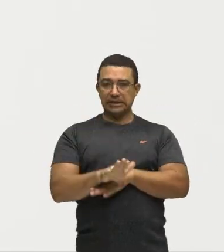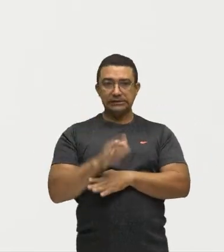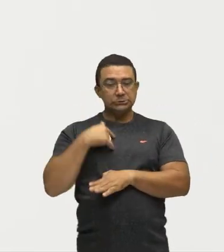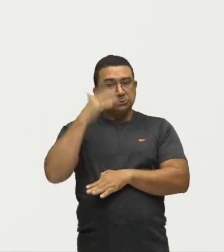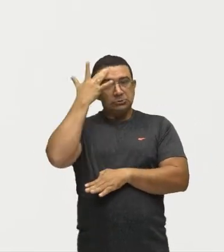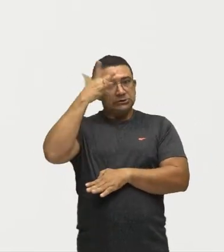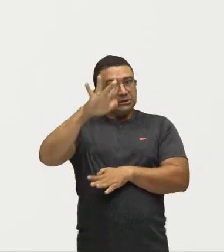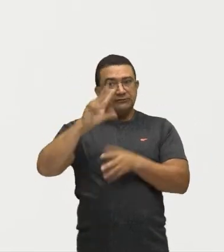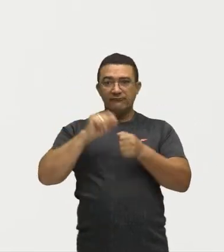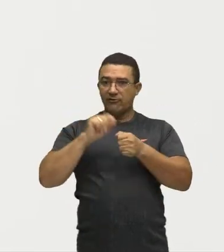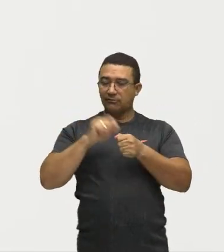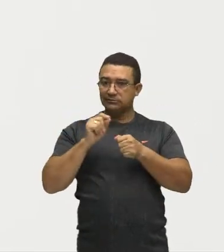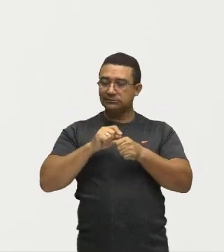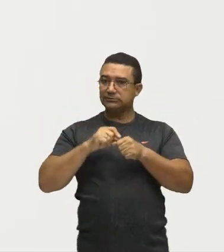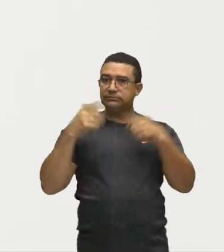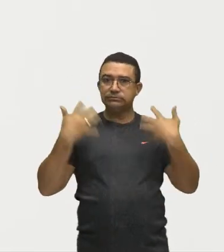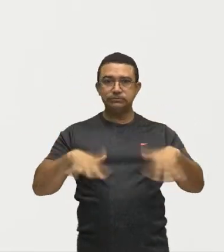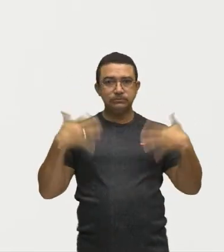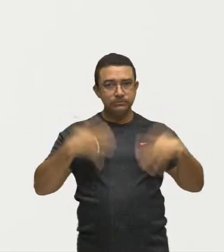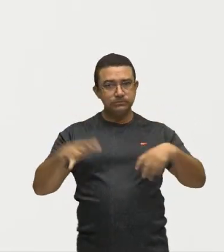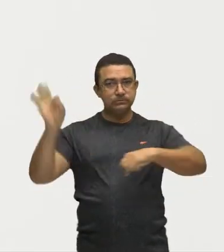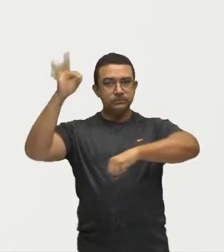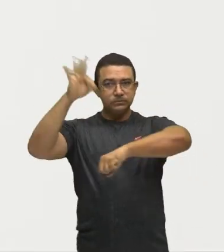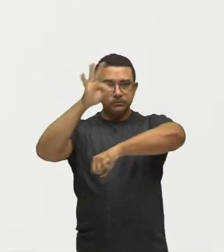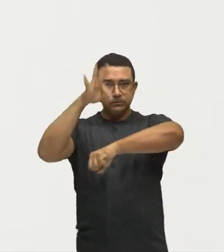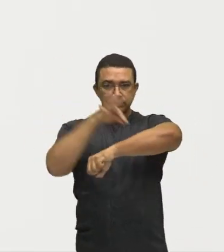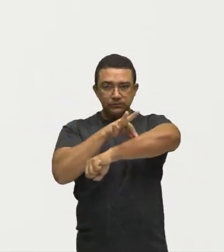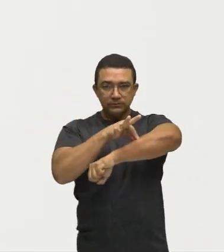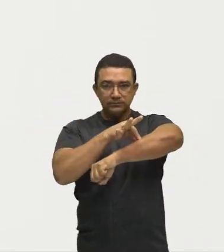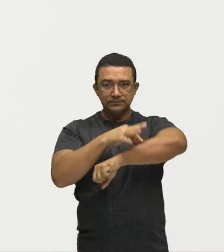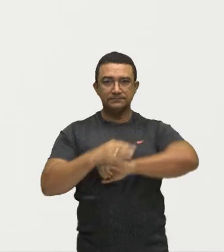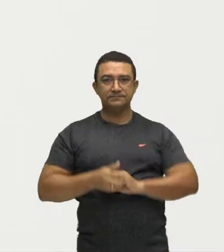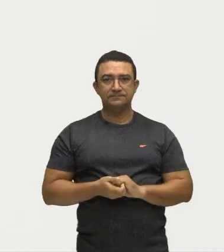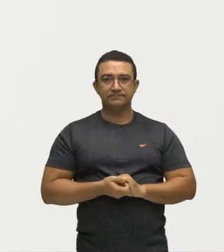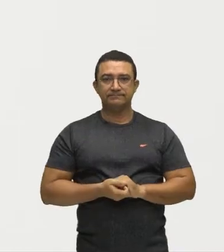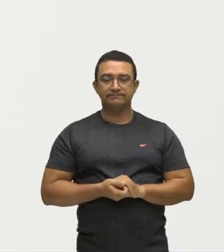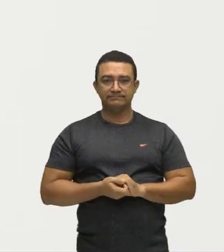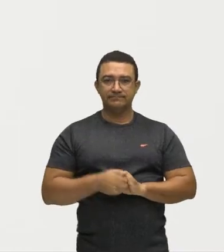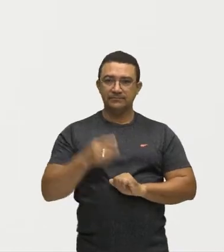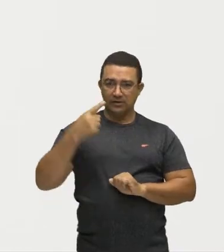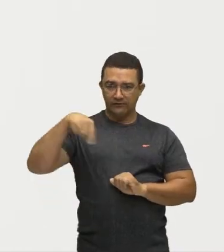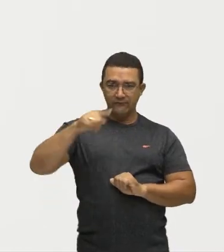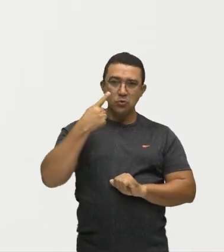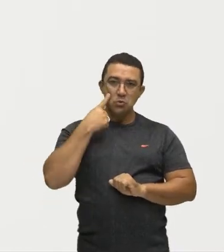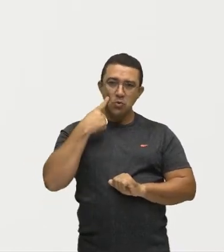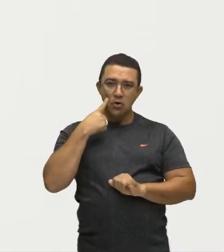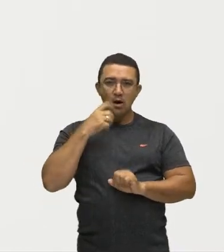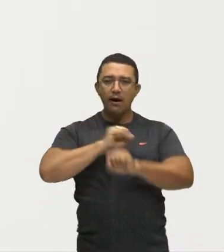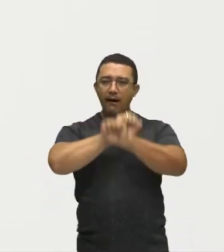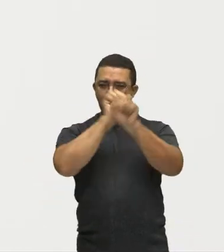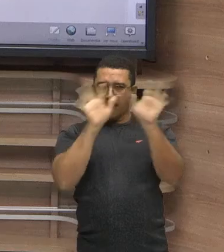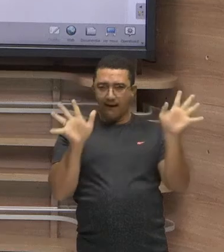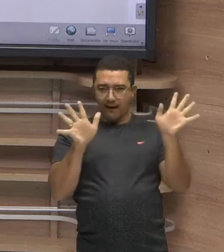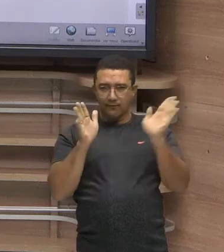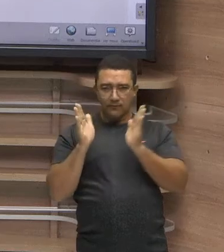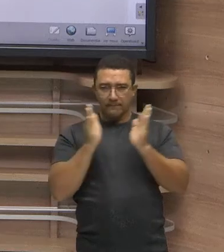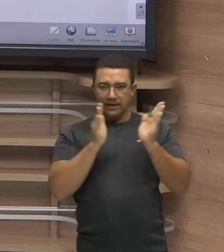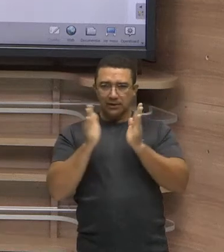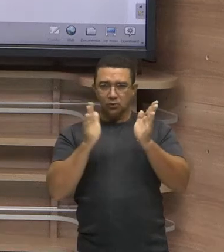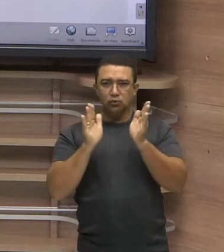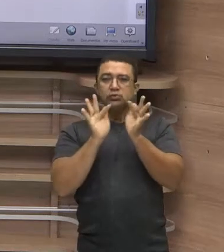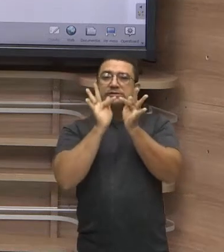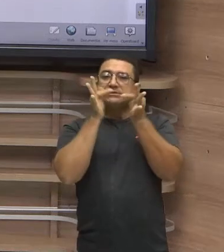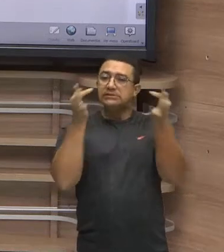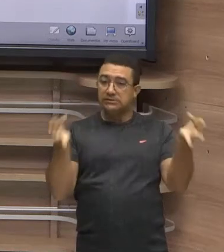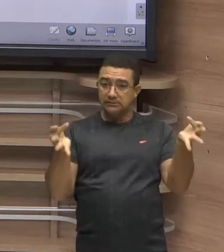tantas carapanãs. Muito bem, período simples. Ficou claro, então, para você o que é um período simples? O que vem ser um